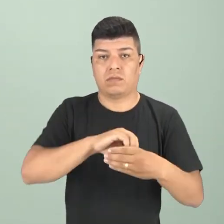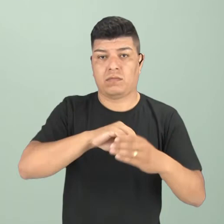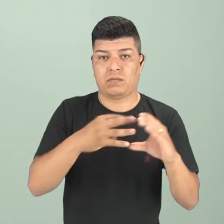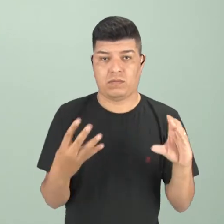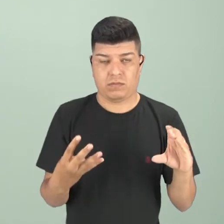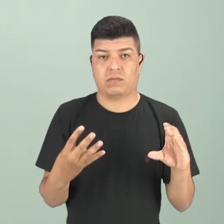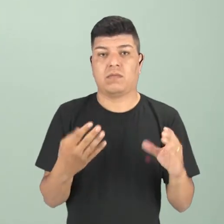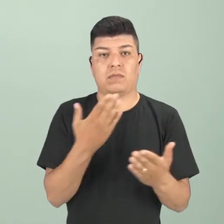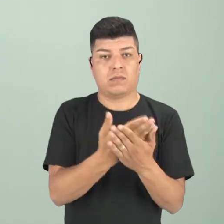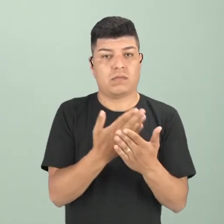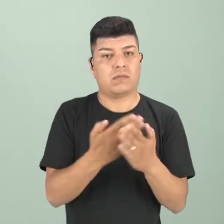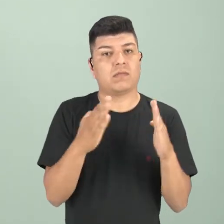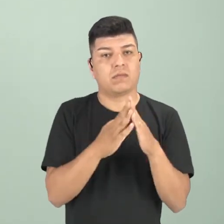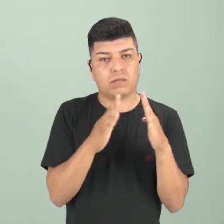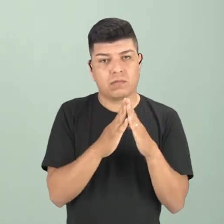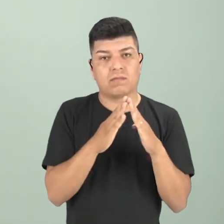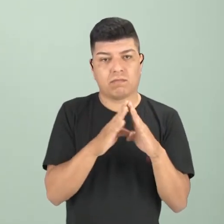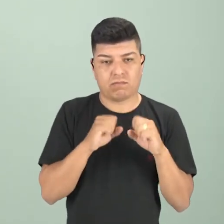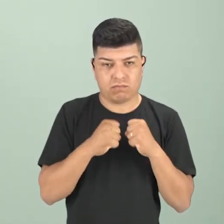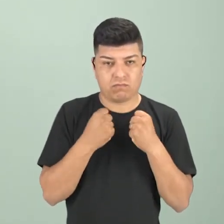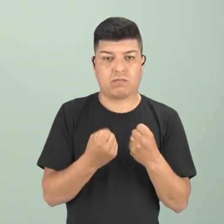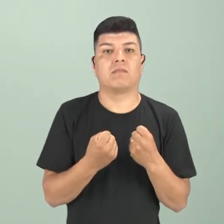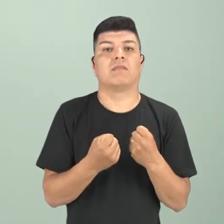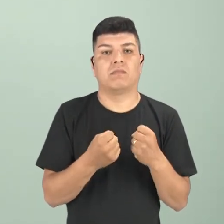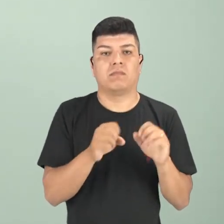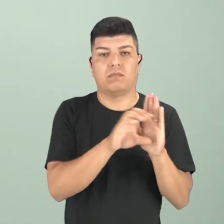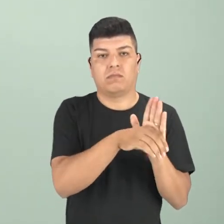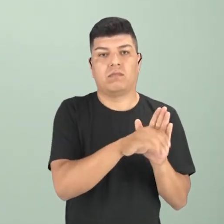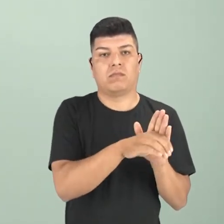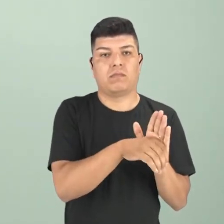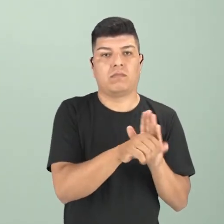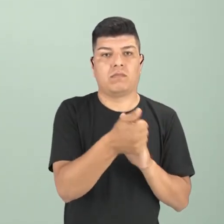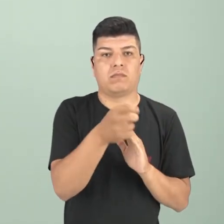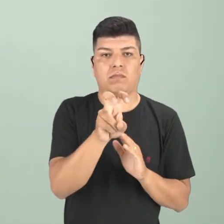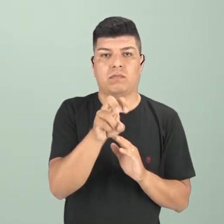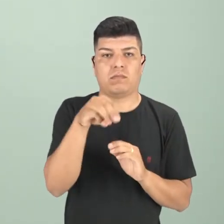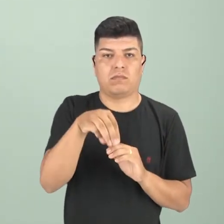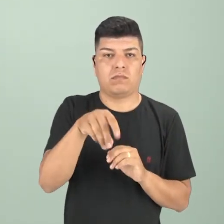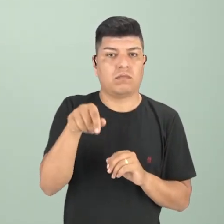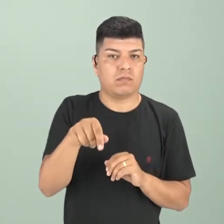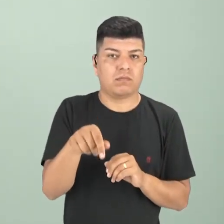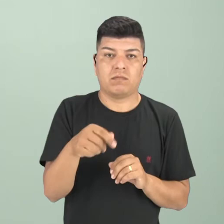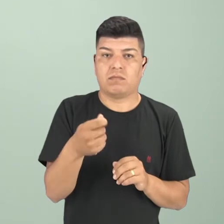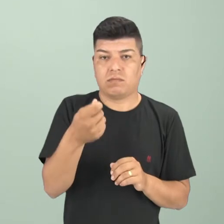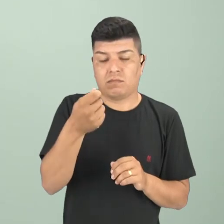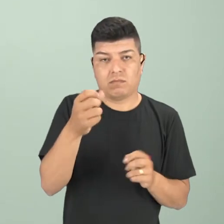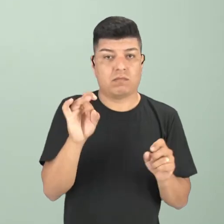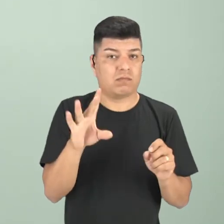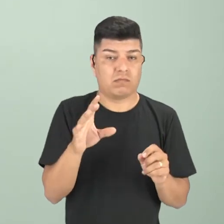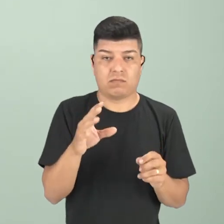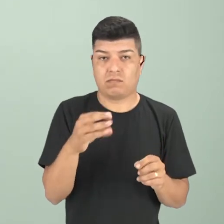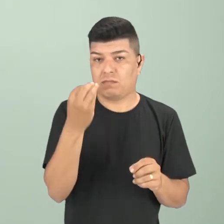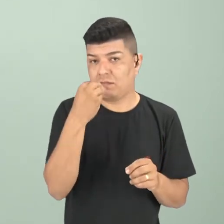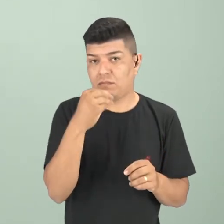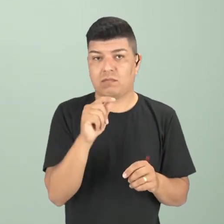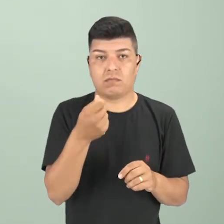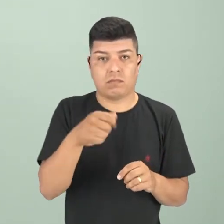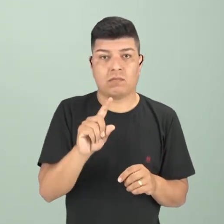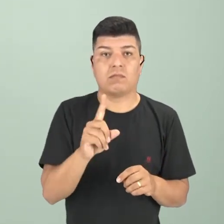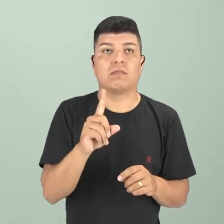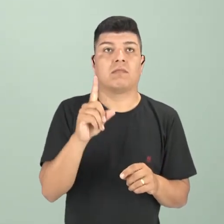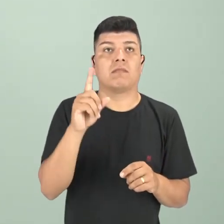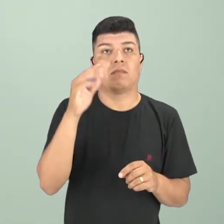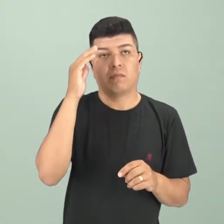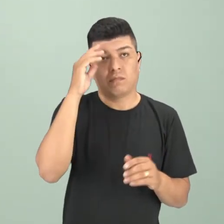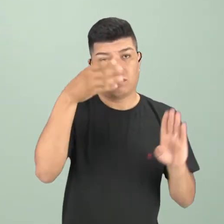característica de Vamos estudar em casa vamos ver traz conteúdo apenas esses 15 minutos de aula que não é o suficiente para você entender o conteúdo tá bom